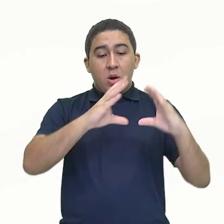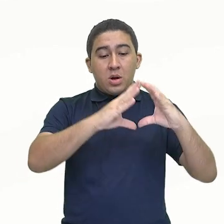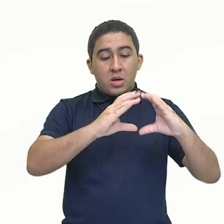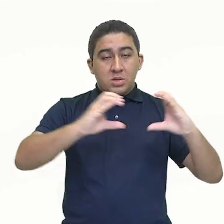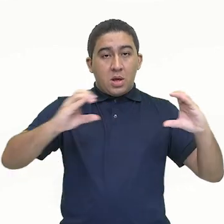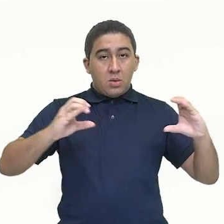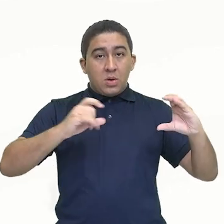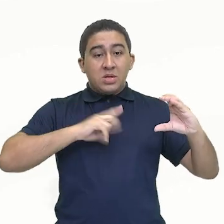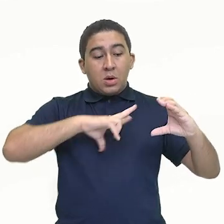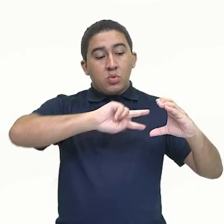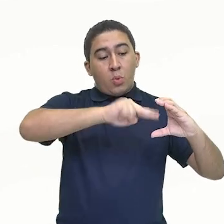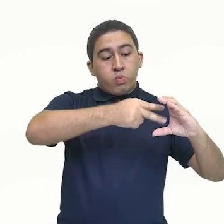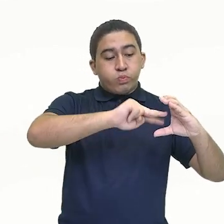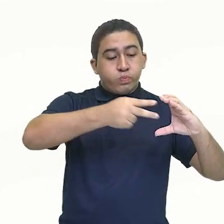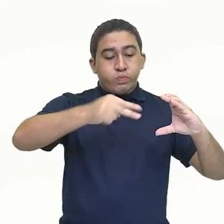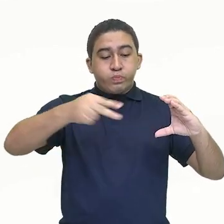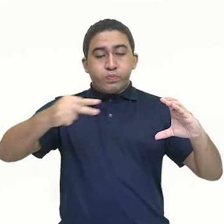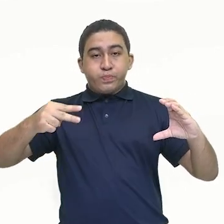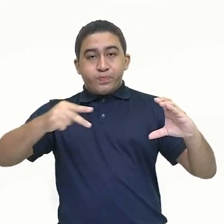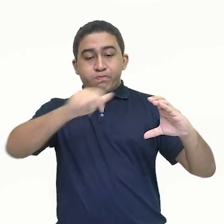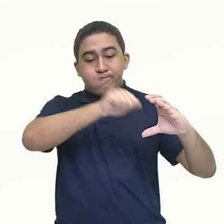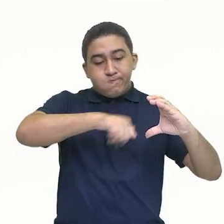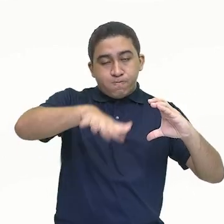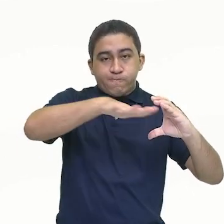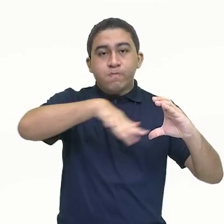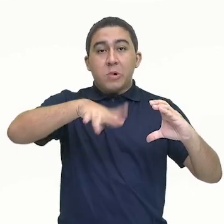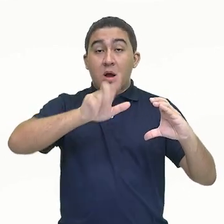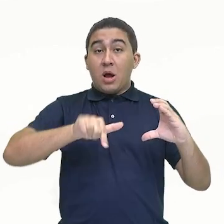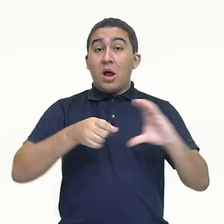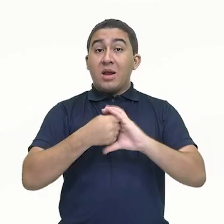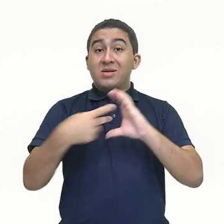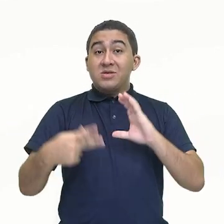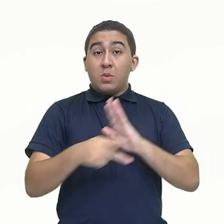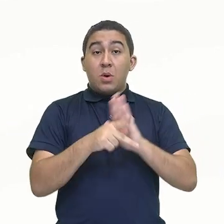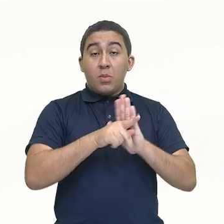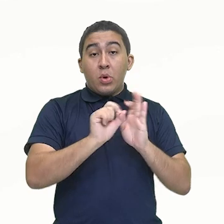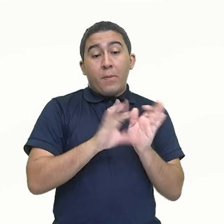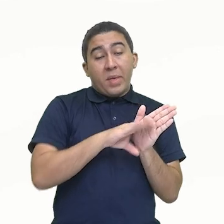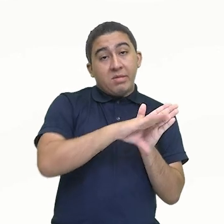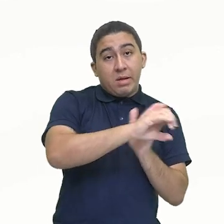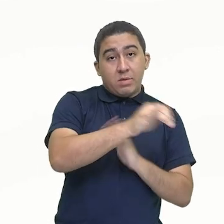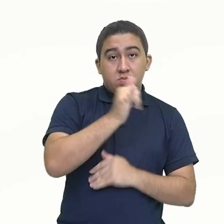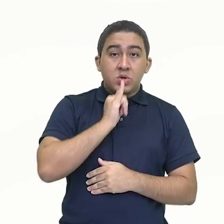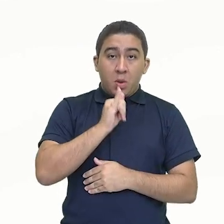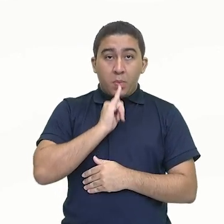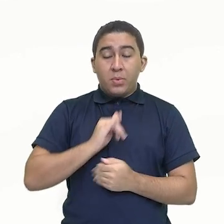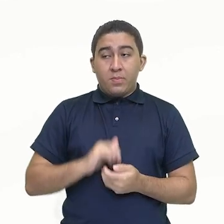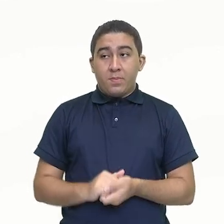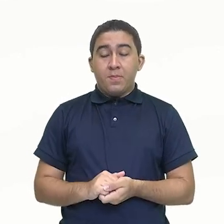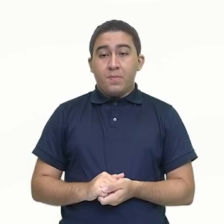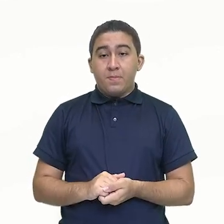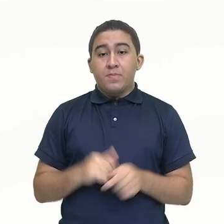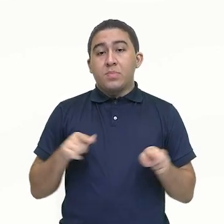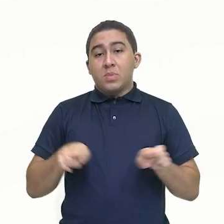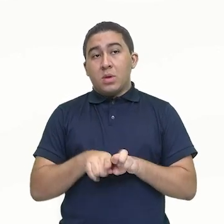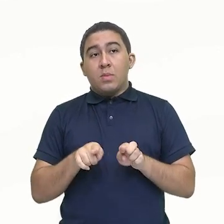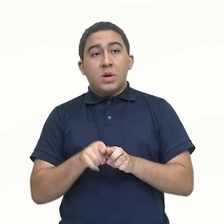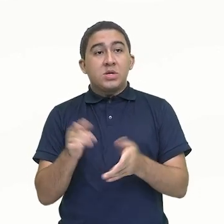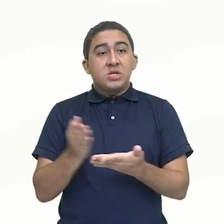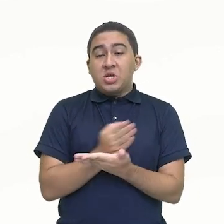no citoplasma, e isso são características das bactérias, por exemplo, né? E de